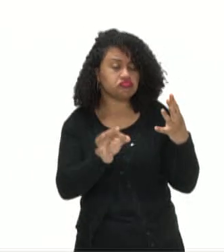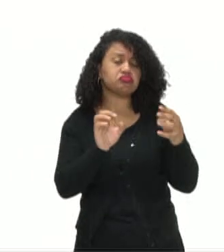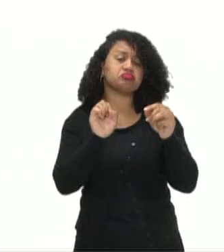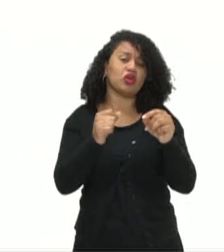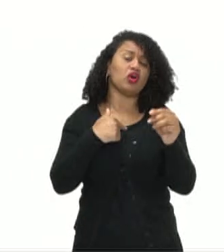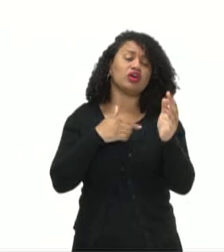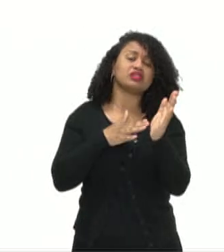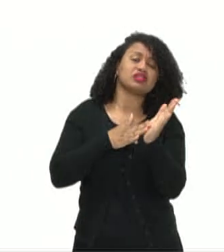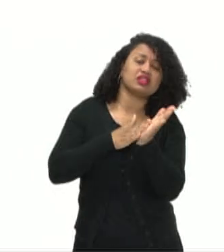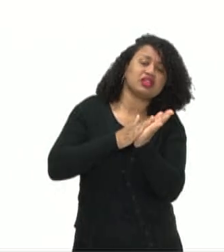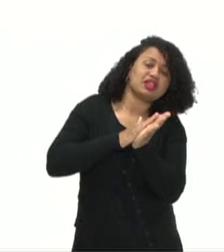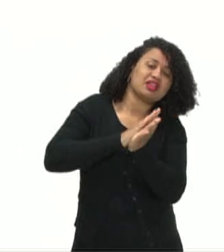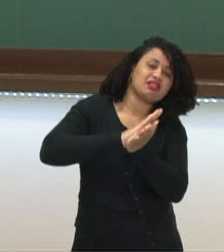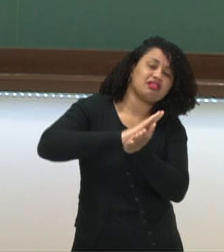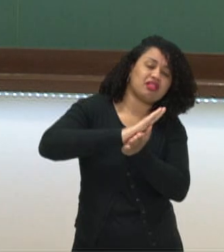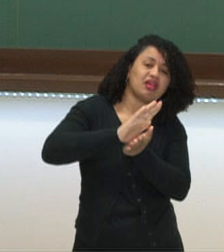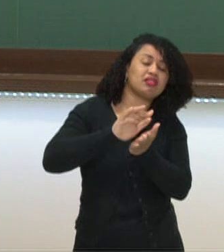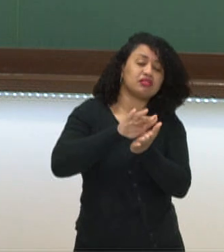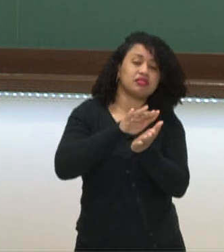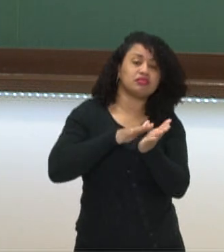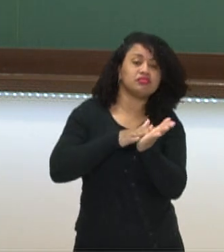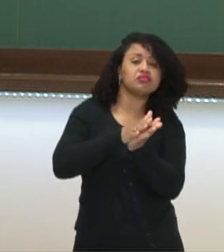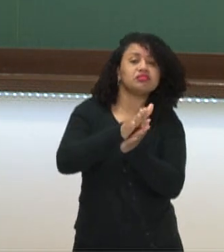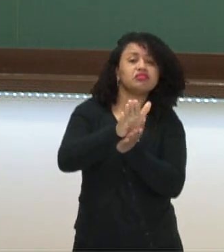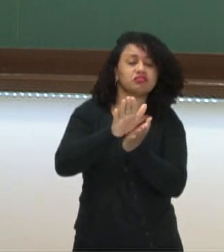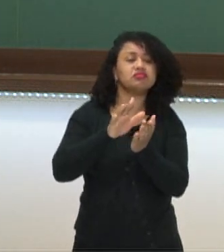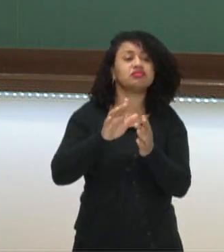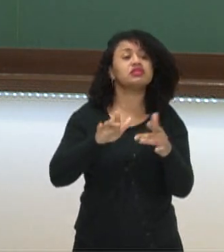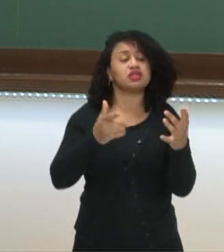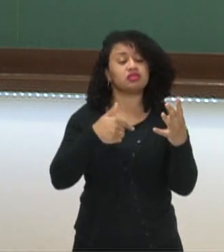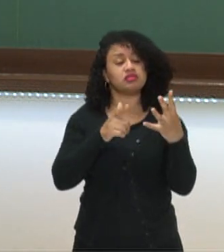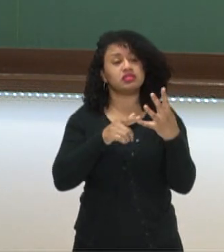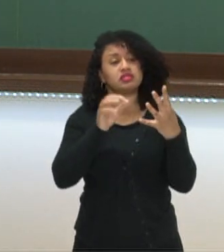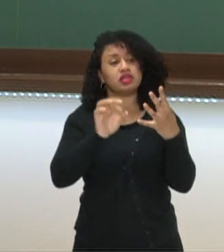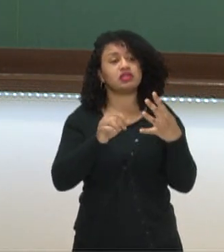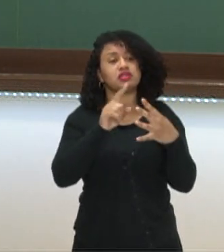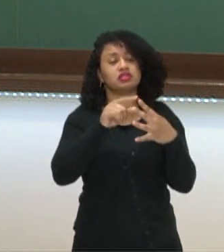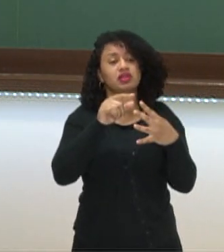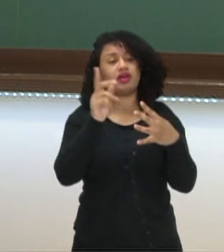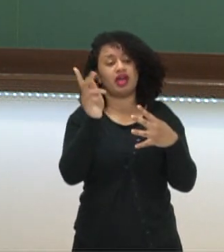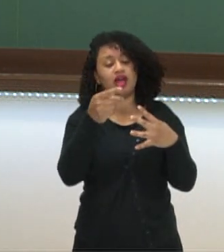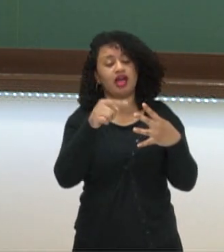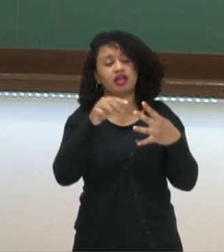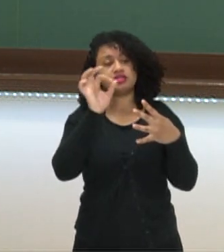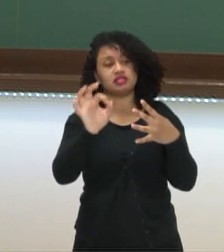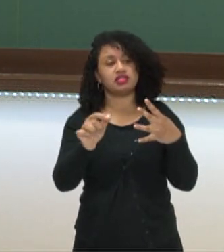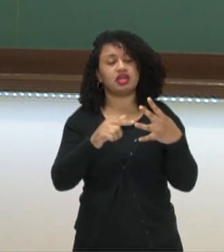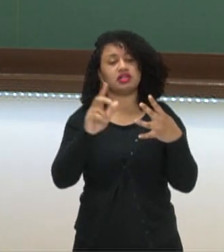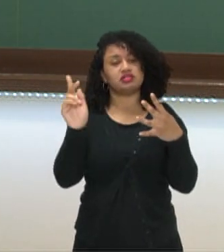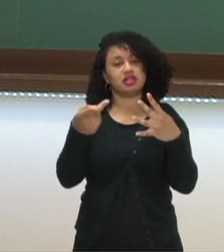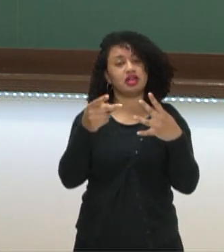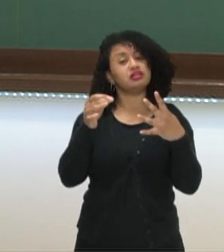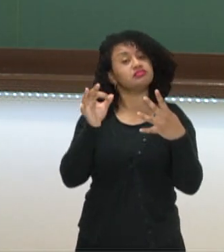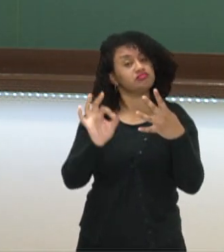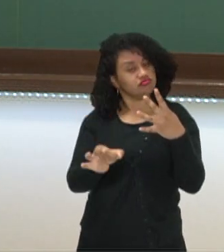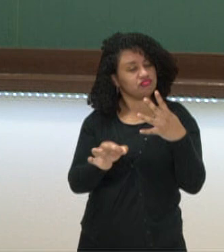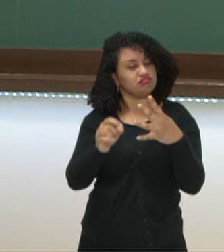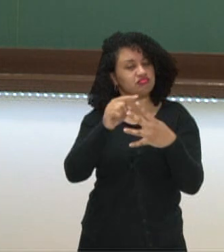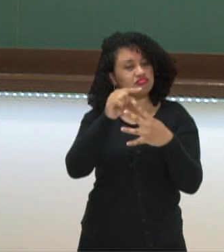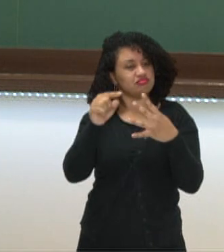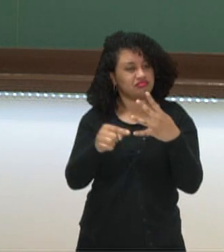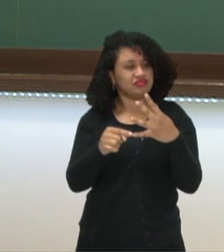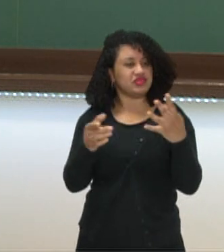exemplo, deslizamento envolvido ali naquela parte. Então, ficaria falso, verdadeiro, falso e verdadeiro.